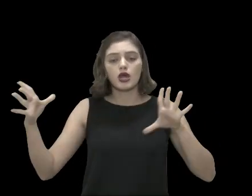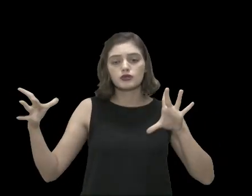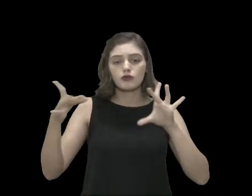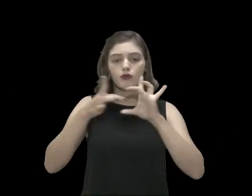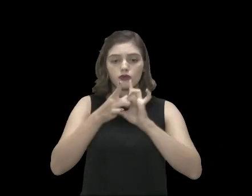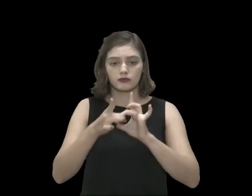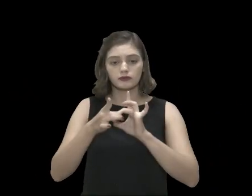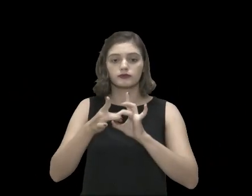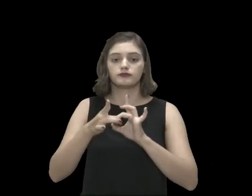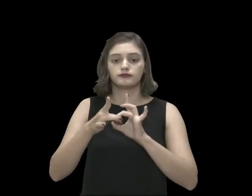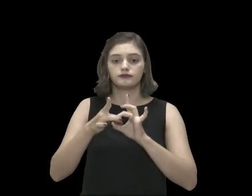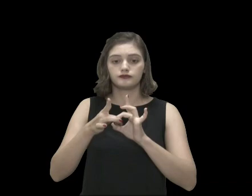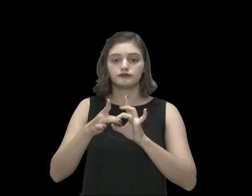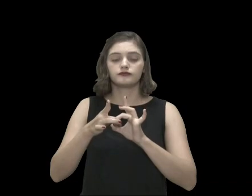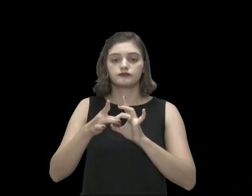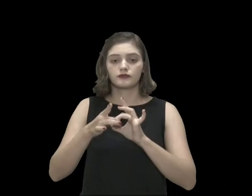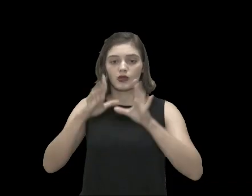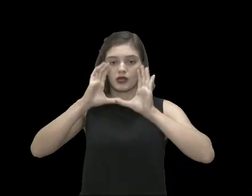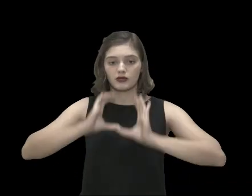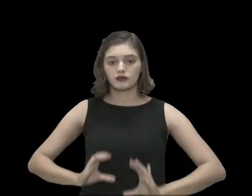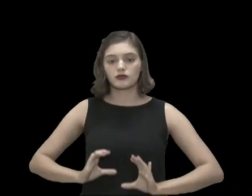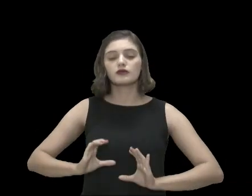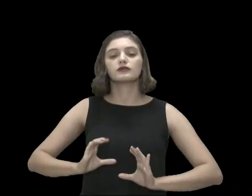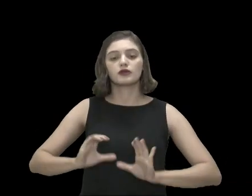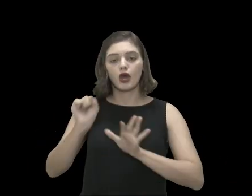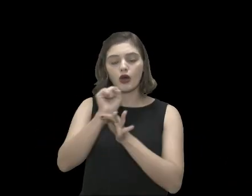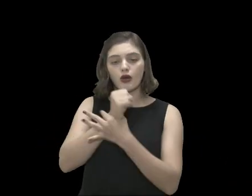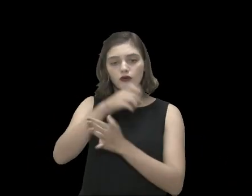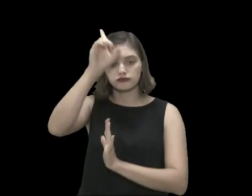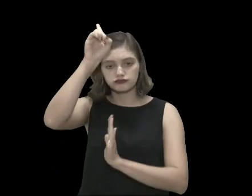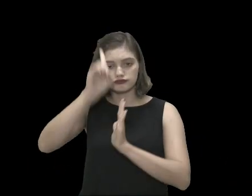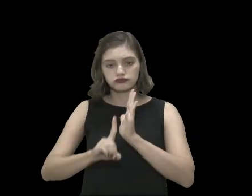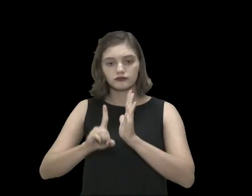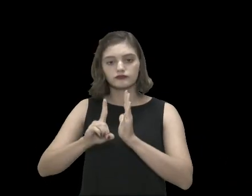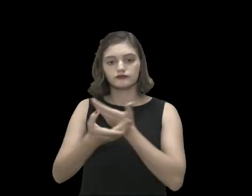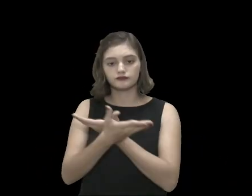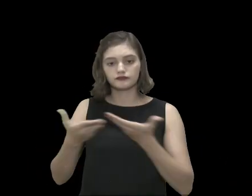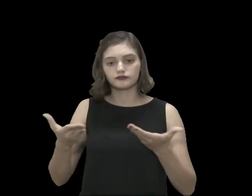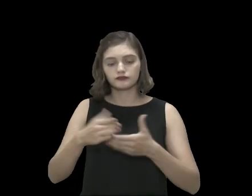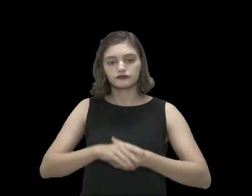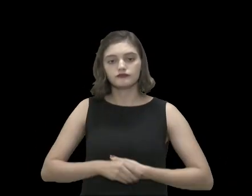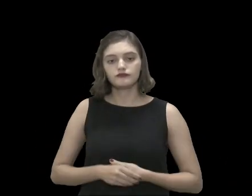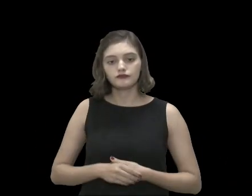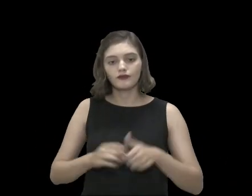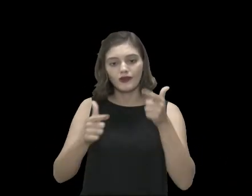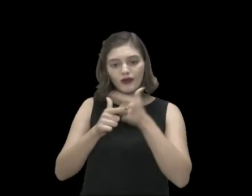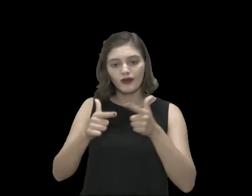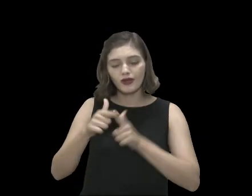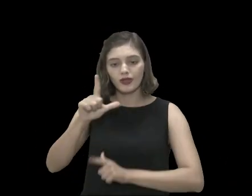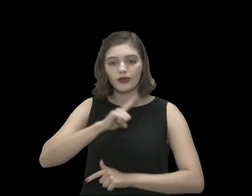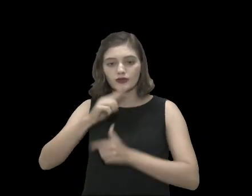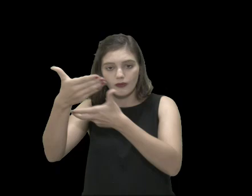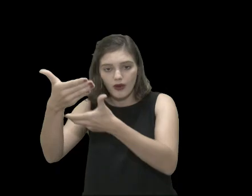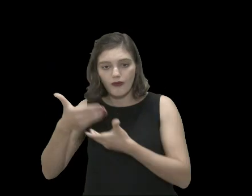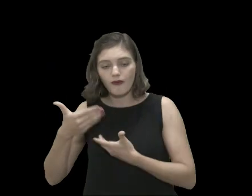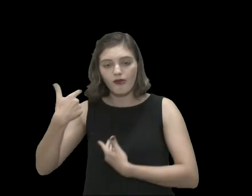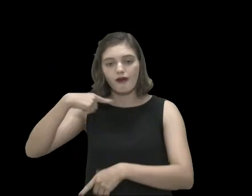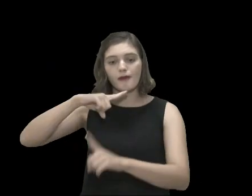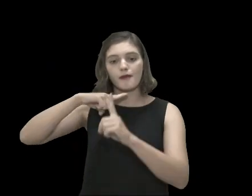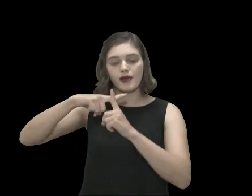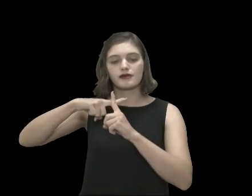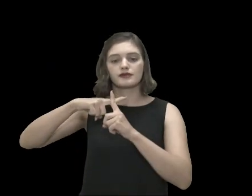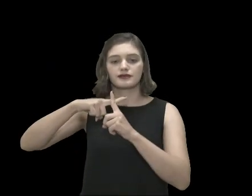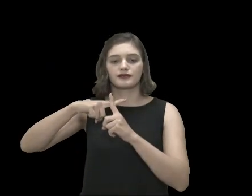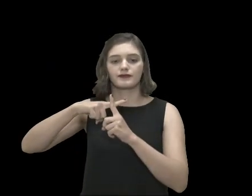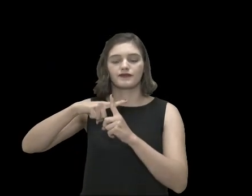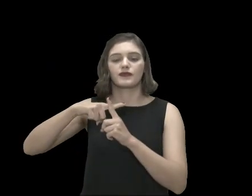conectar a essa cidadania, a garantia de direitos. Dentre esses programas, nós temos o Acolhimento, que investe